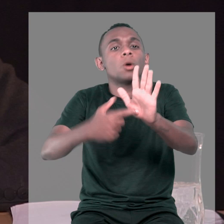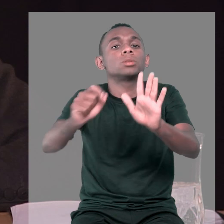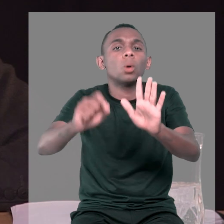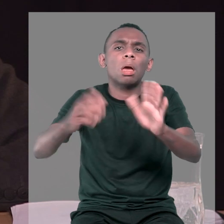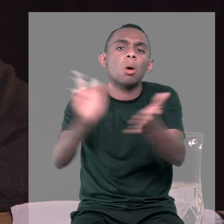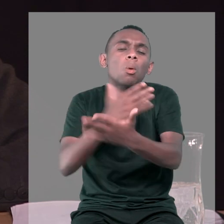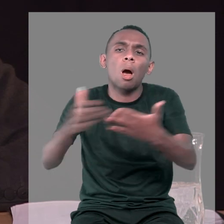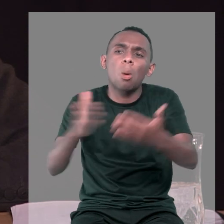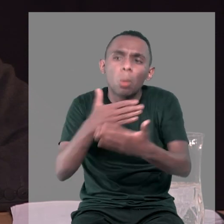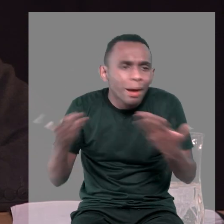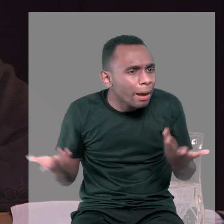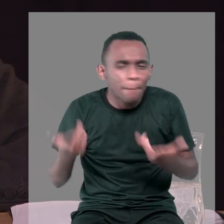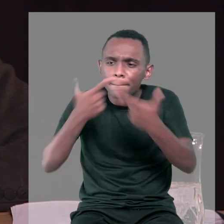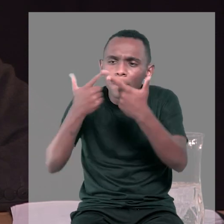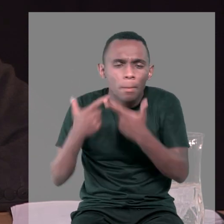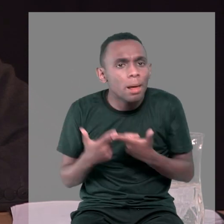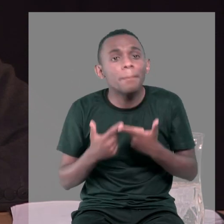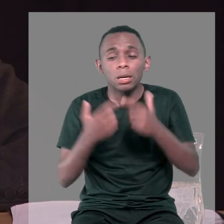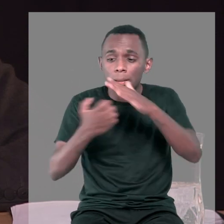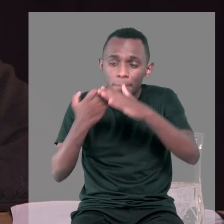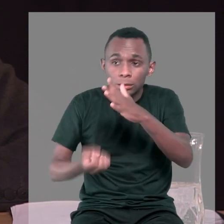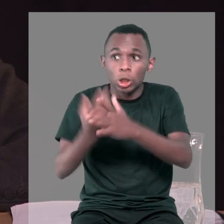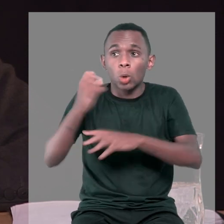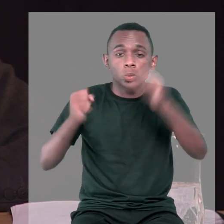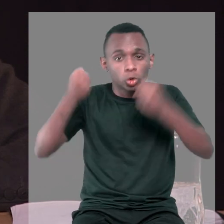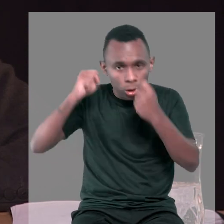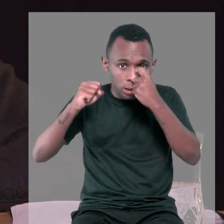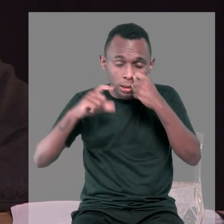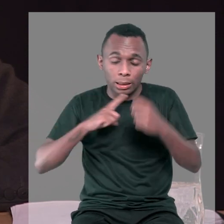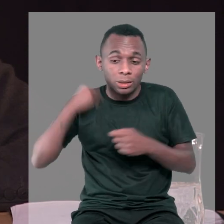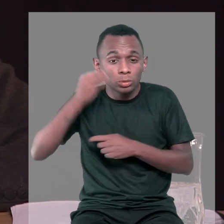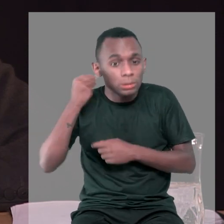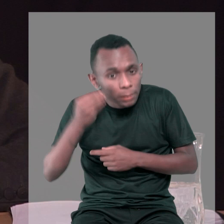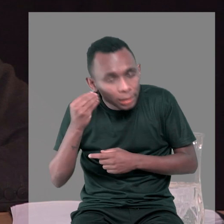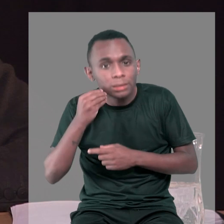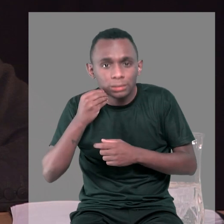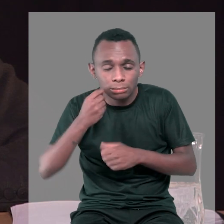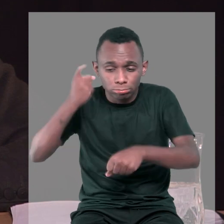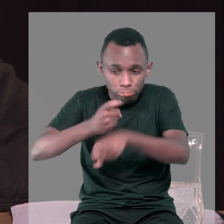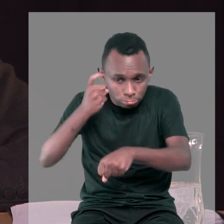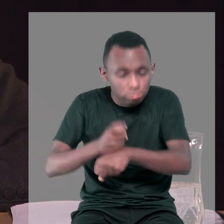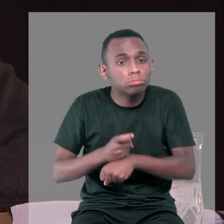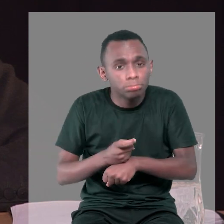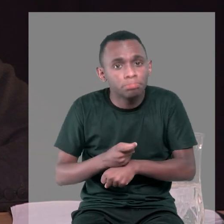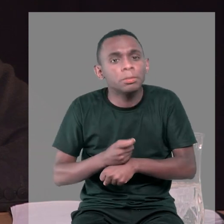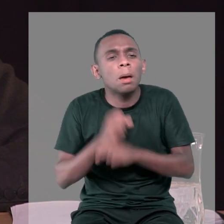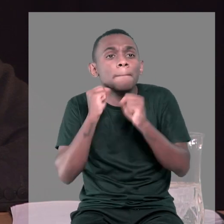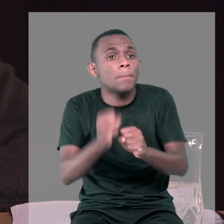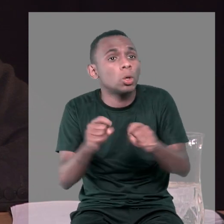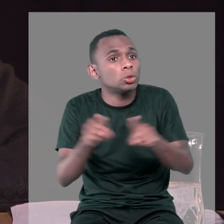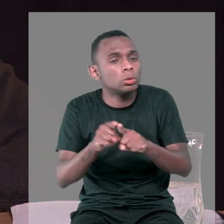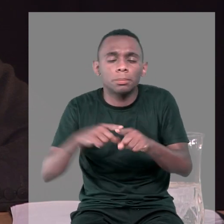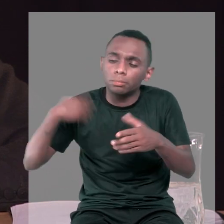uma força de trabalho adequadamente organizada, erigir câmeras de gás suficientes para